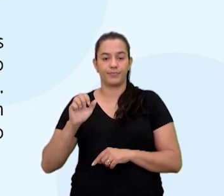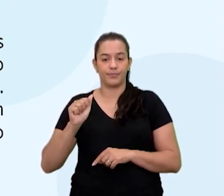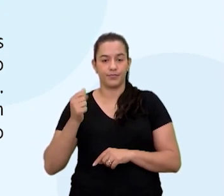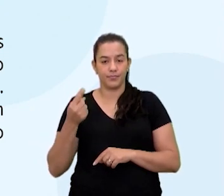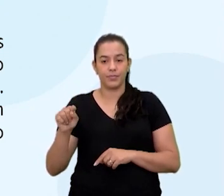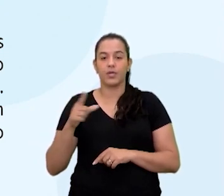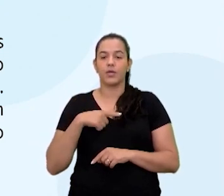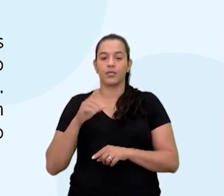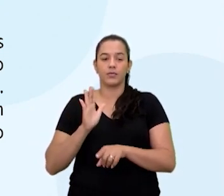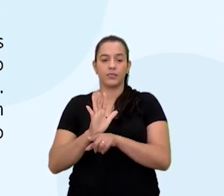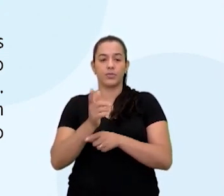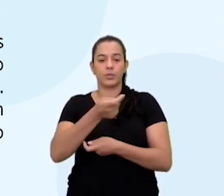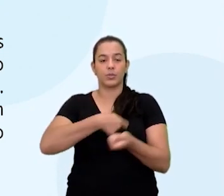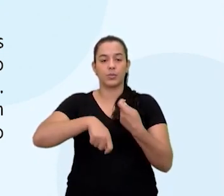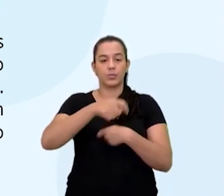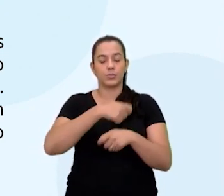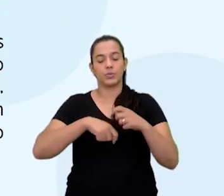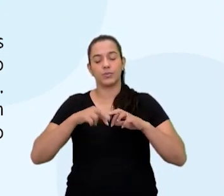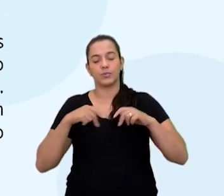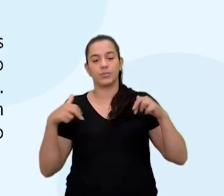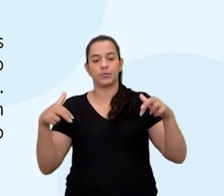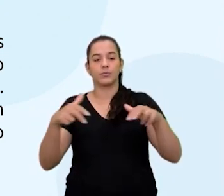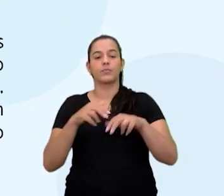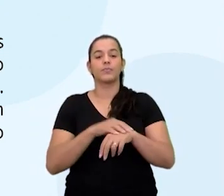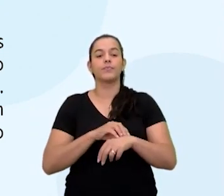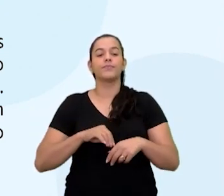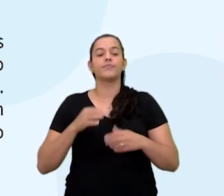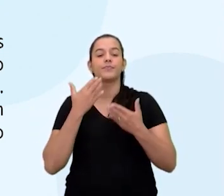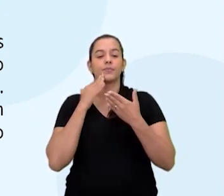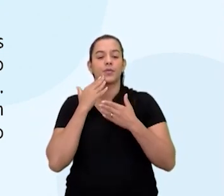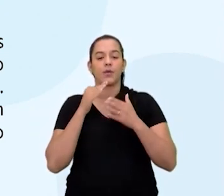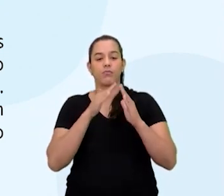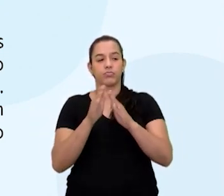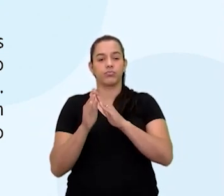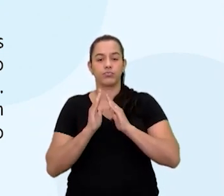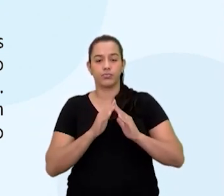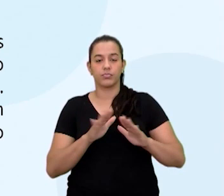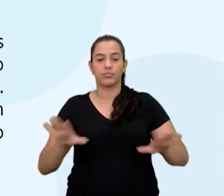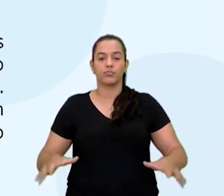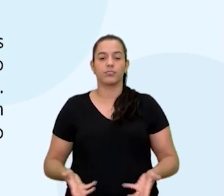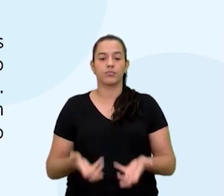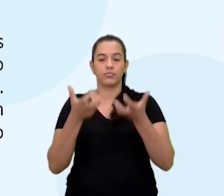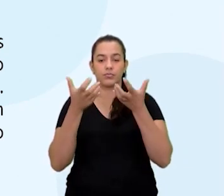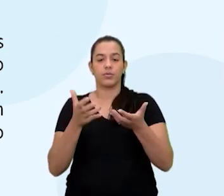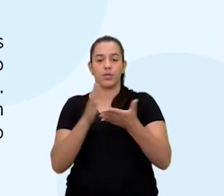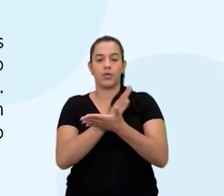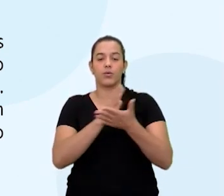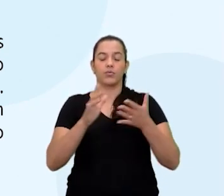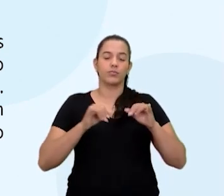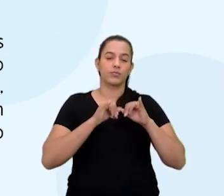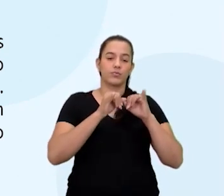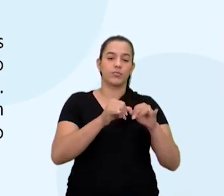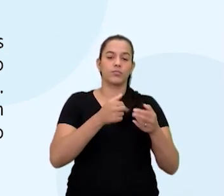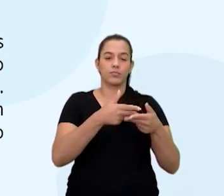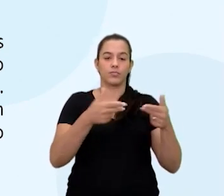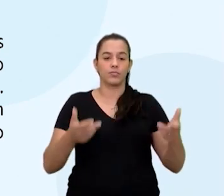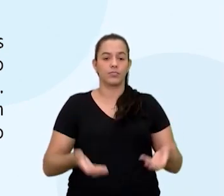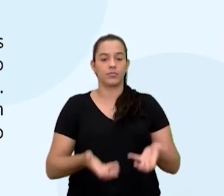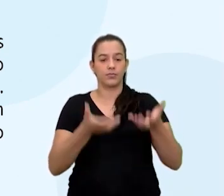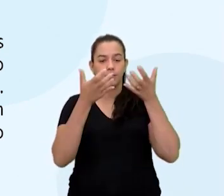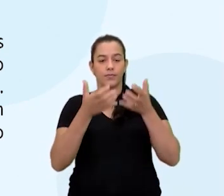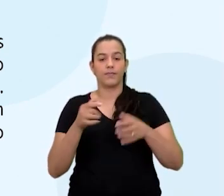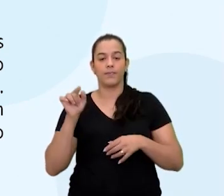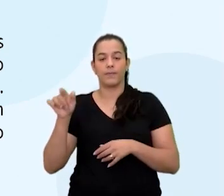recurso financeiro circulasse pela comunidade, impulsionando a economia local e potencializando os pequenos negócios. Para a estudante de